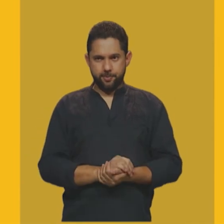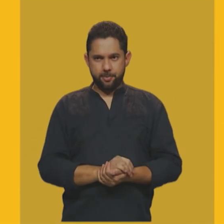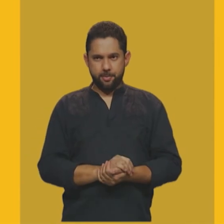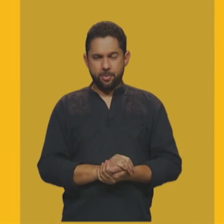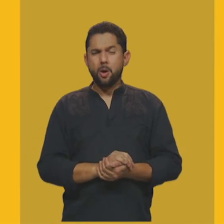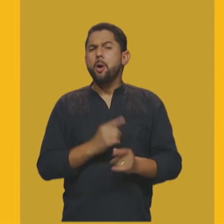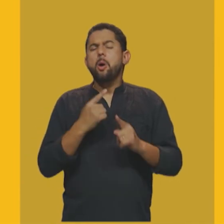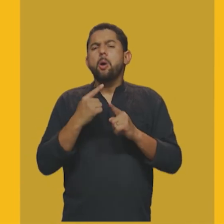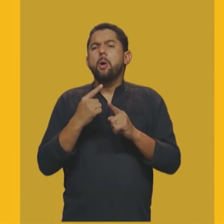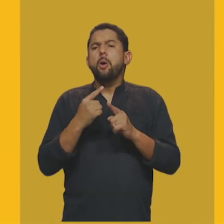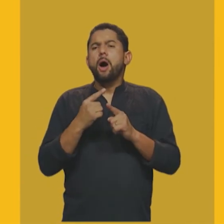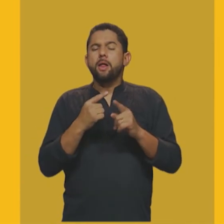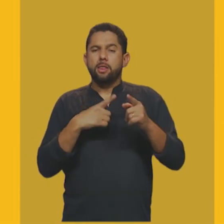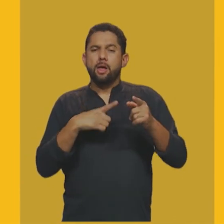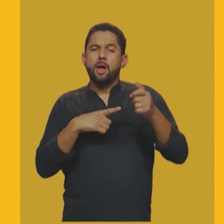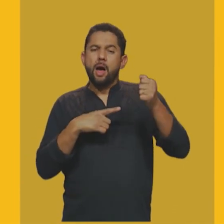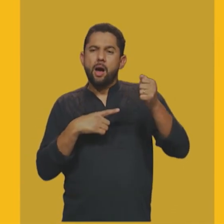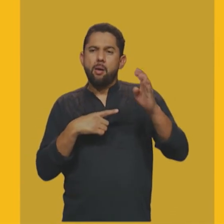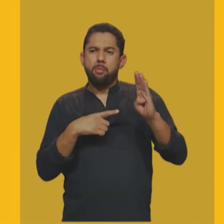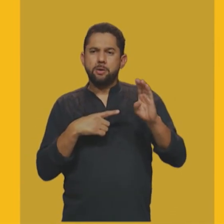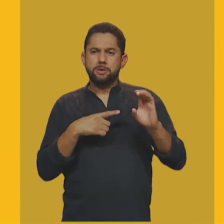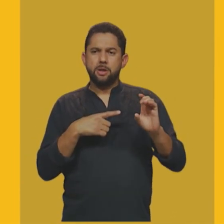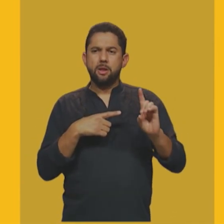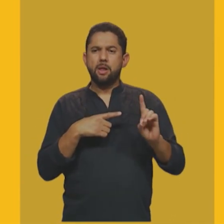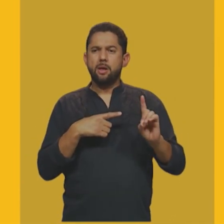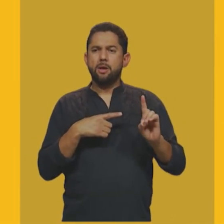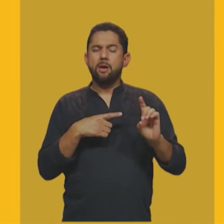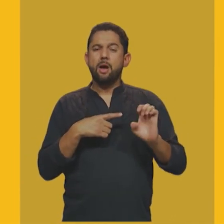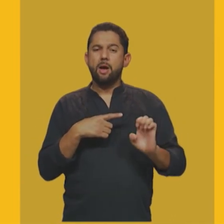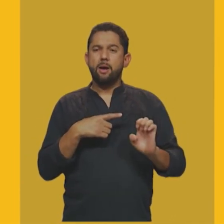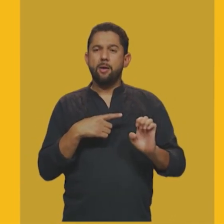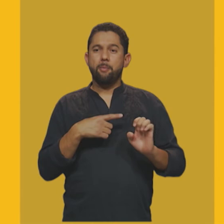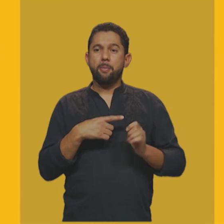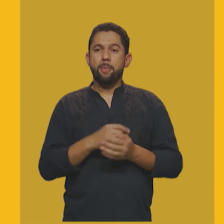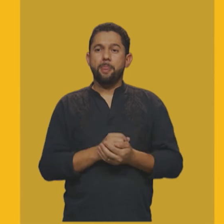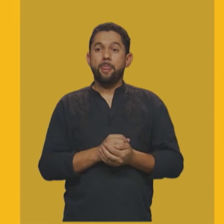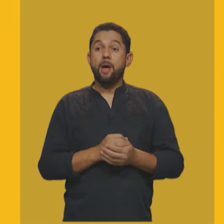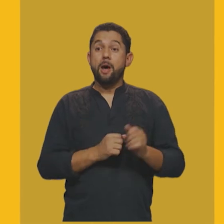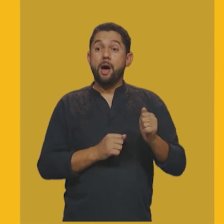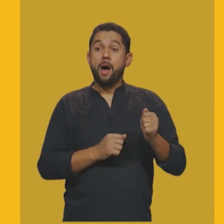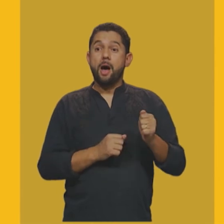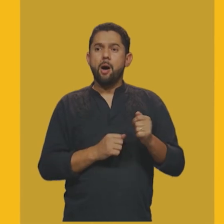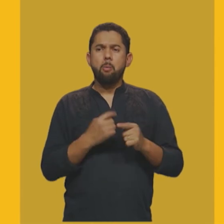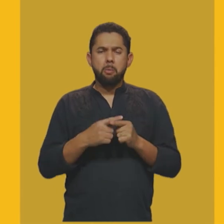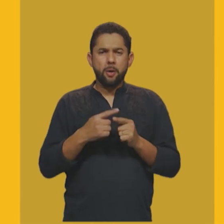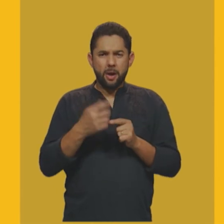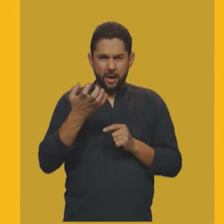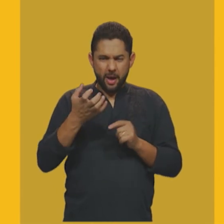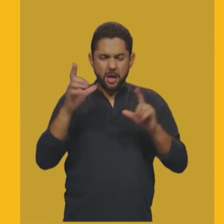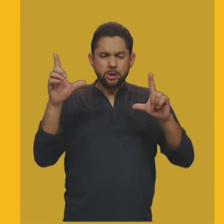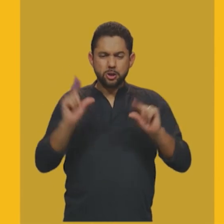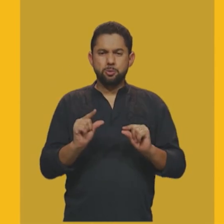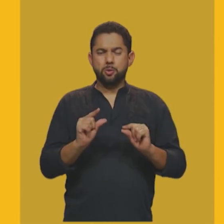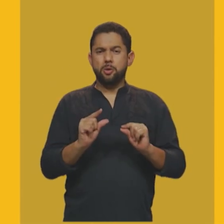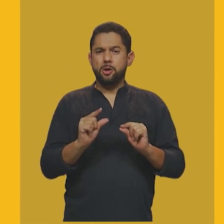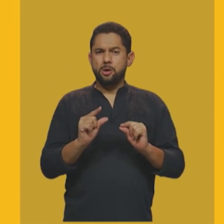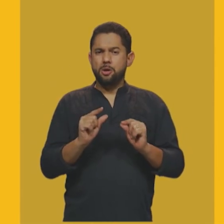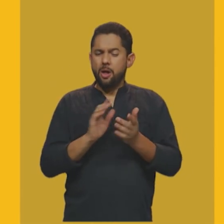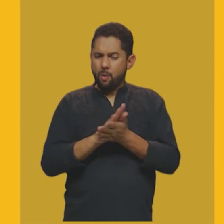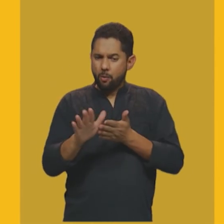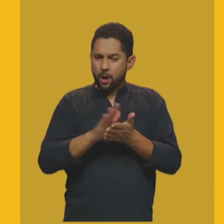de economizar energia através da tentativa de, no dia a dia, reduzir. Bom, todos esses aparelhos consomem